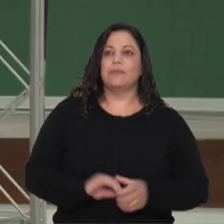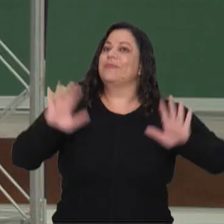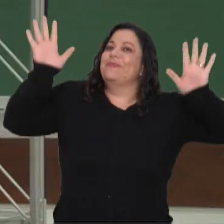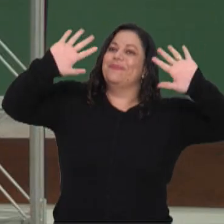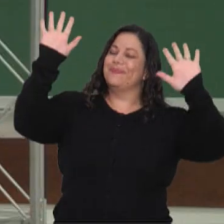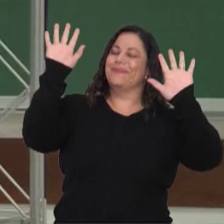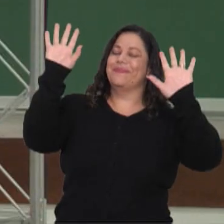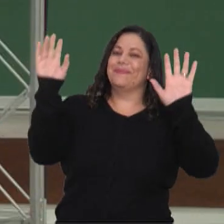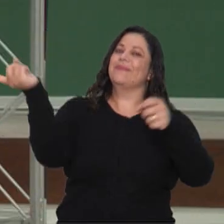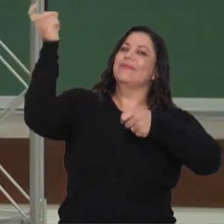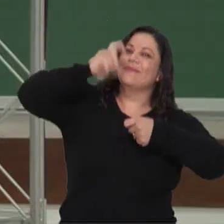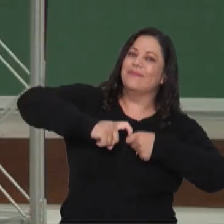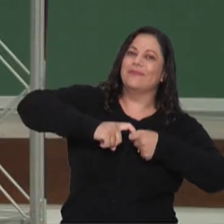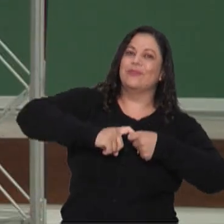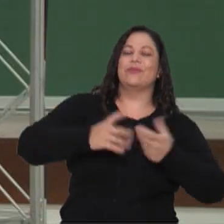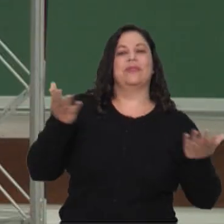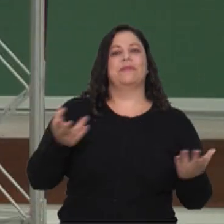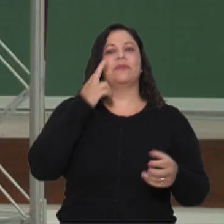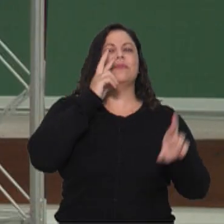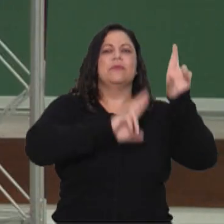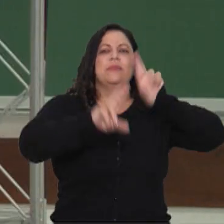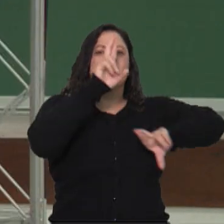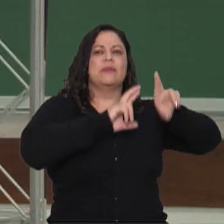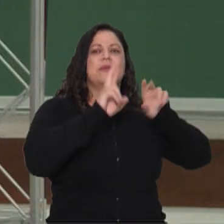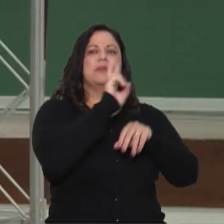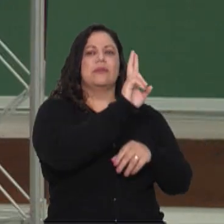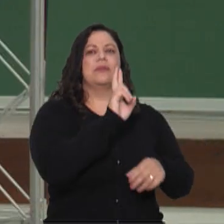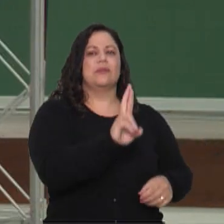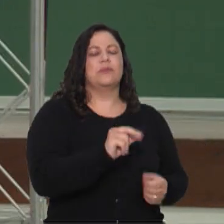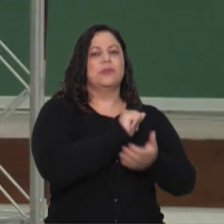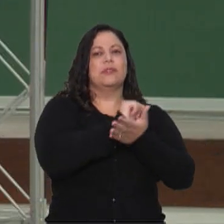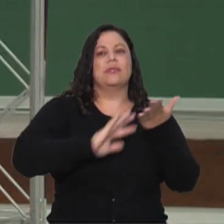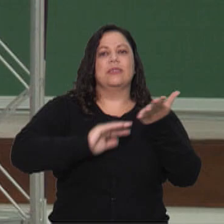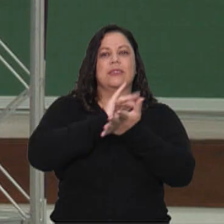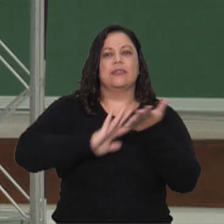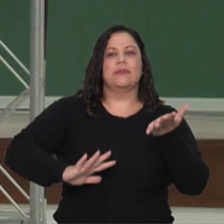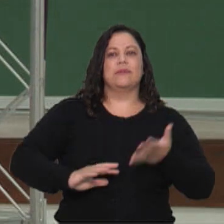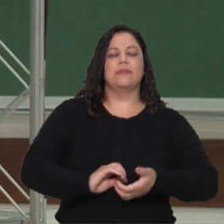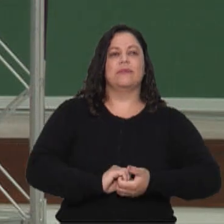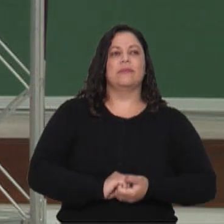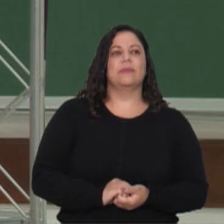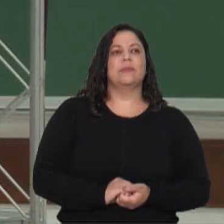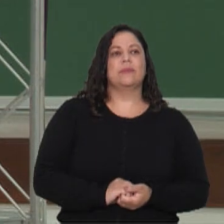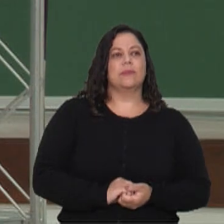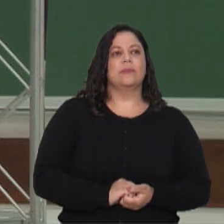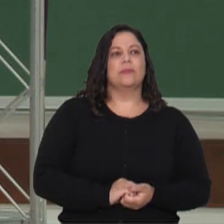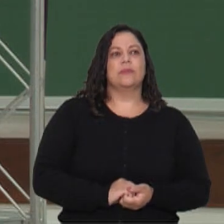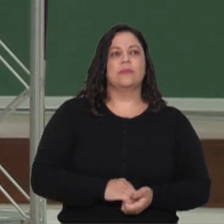Olá, voltamos. Vamos analisar as respostas da atividade.